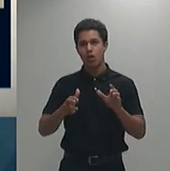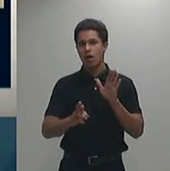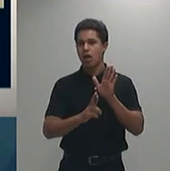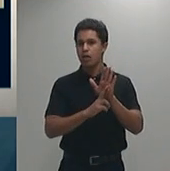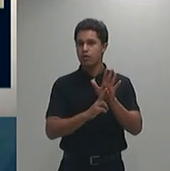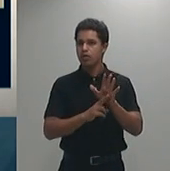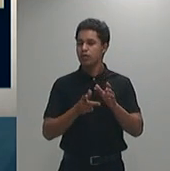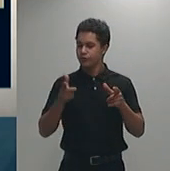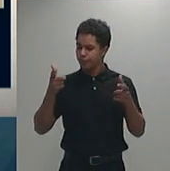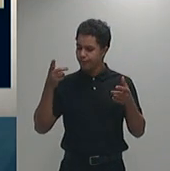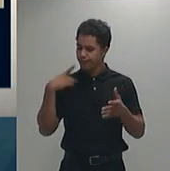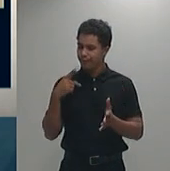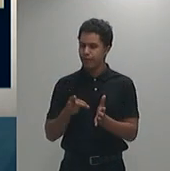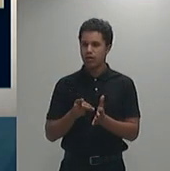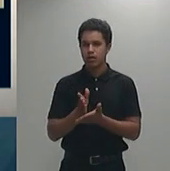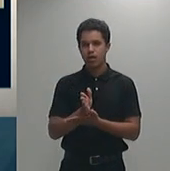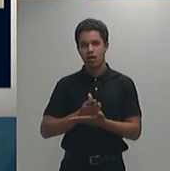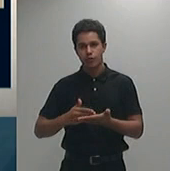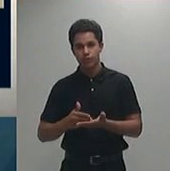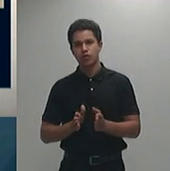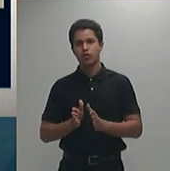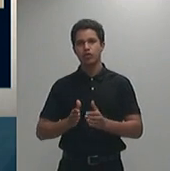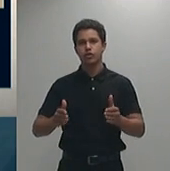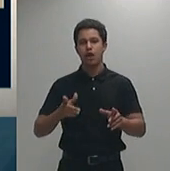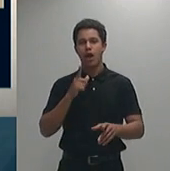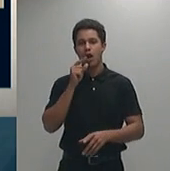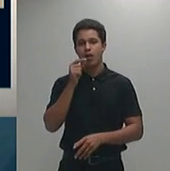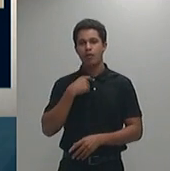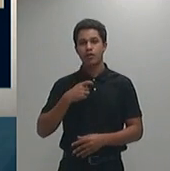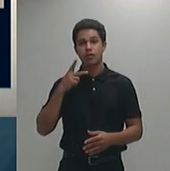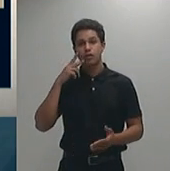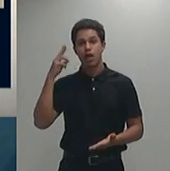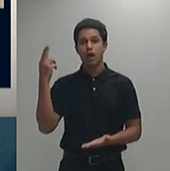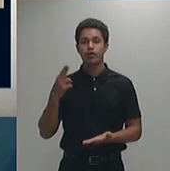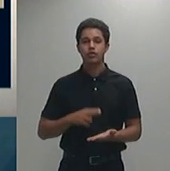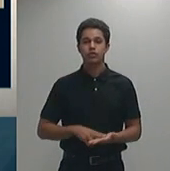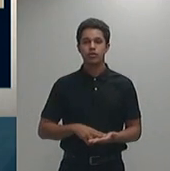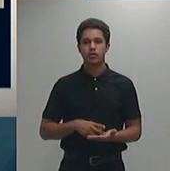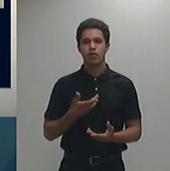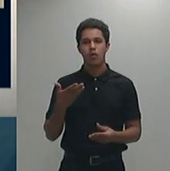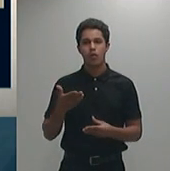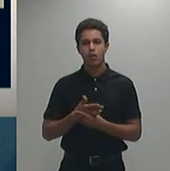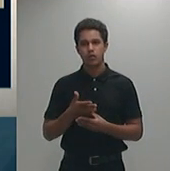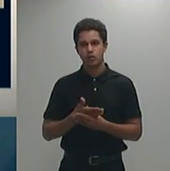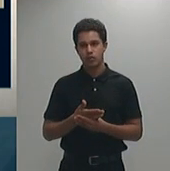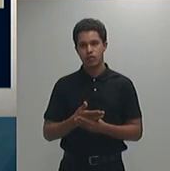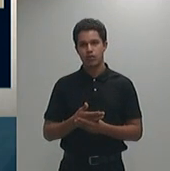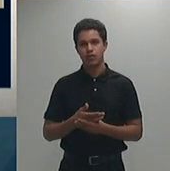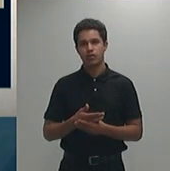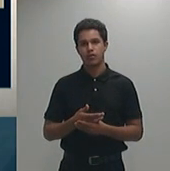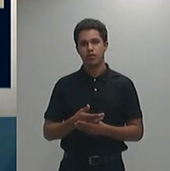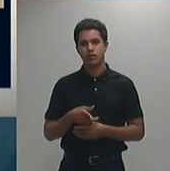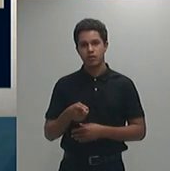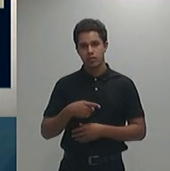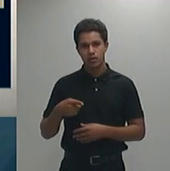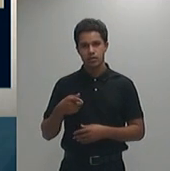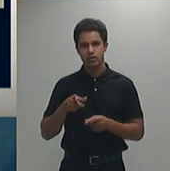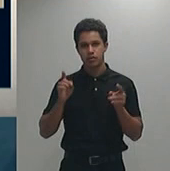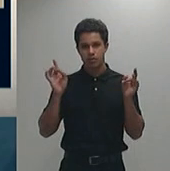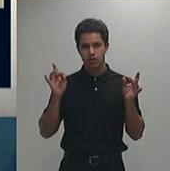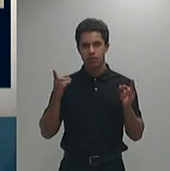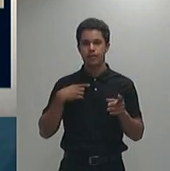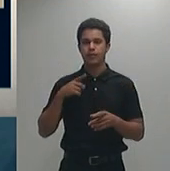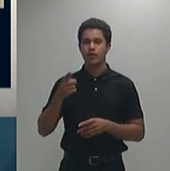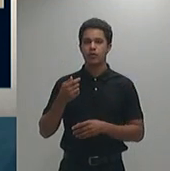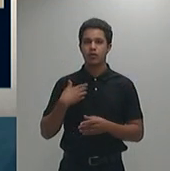jurisprudência desta corte de Justiça passando se admitido agravante o processamento no âmbito dente danças dessa Instância especial dos conflitos